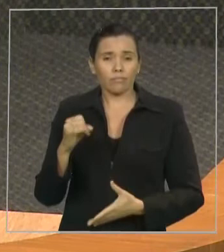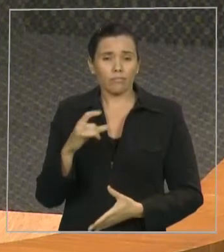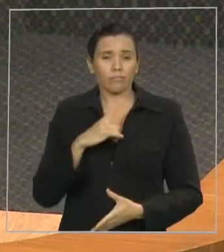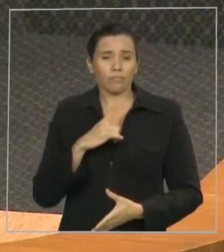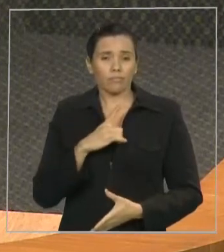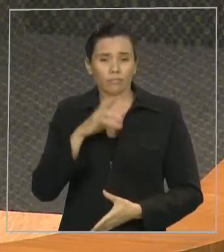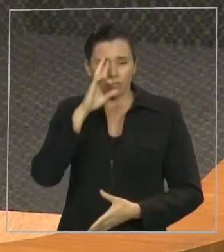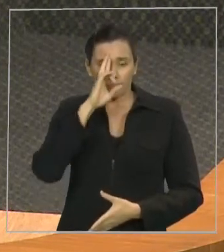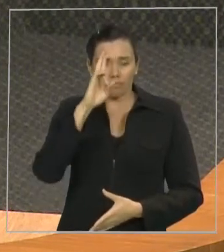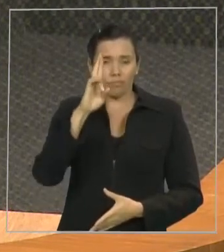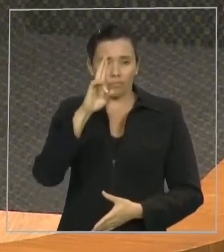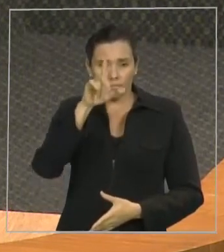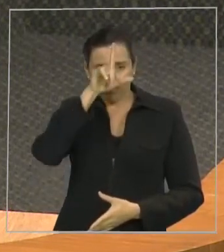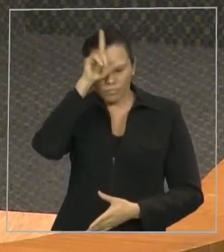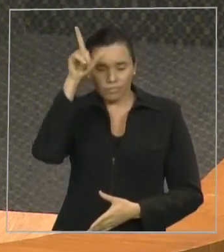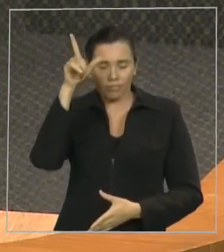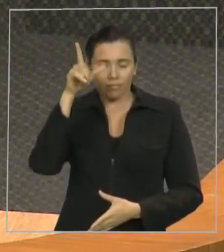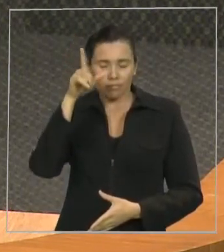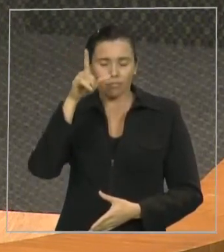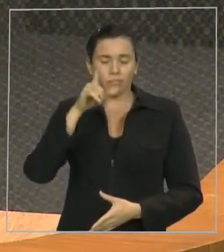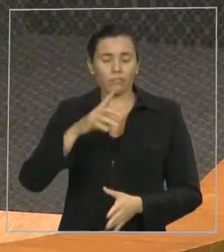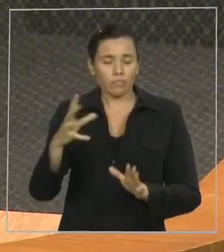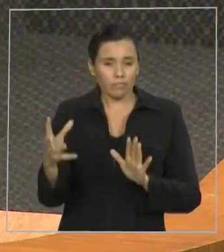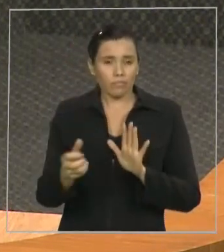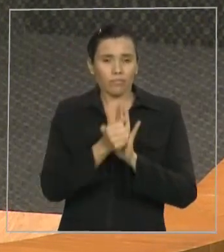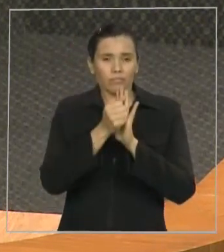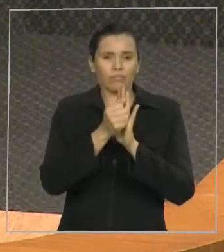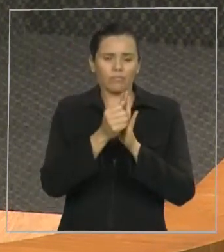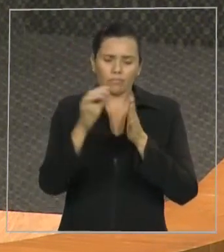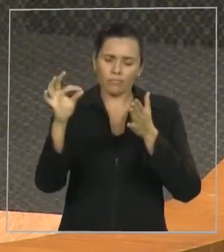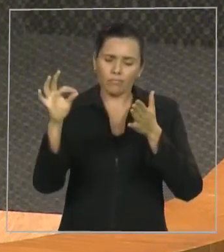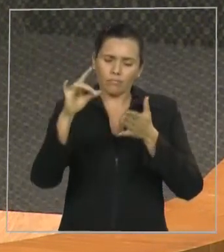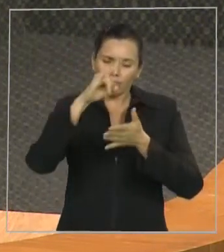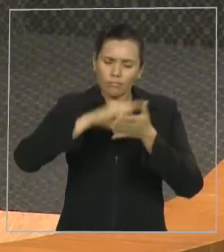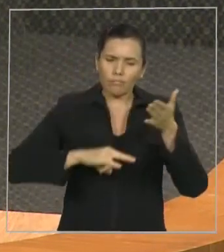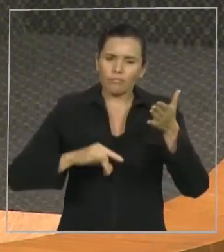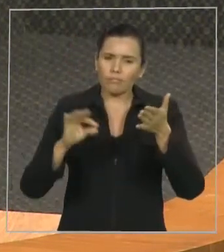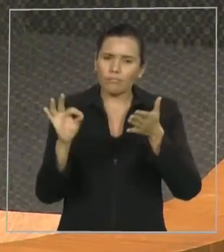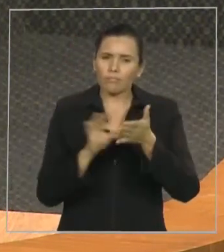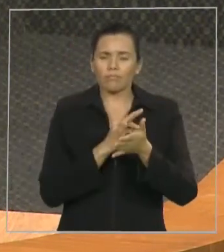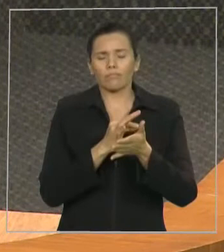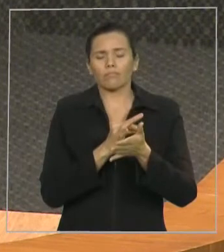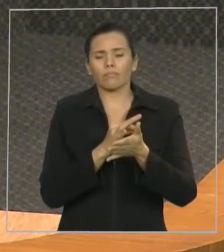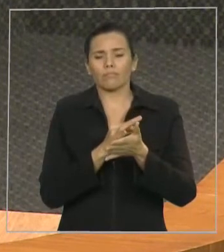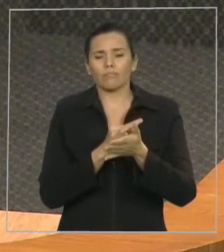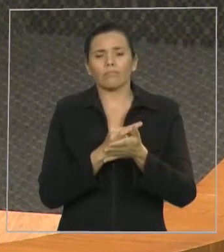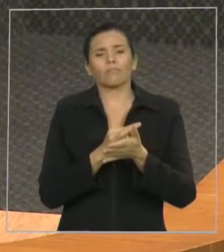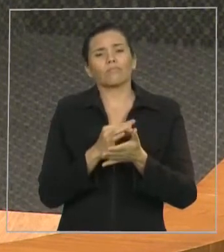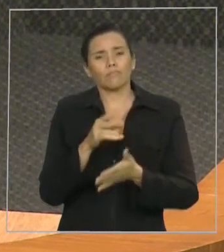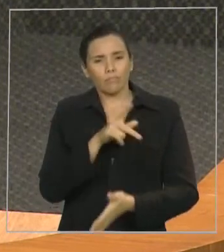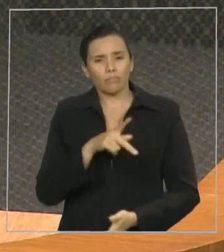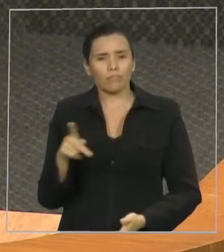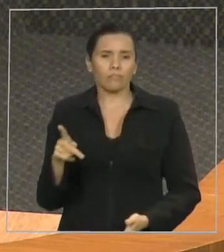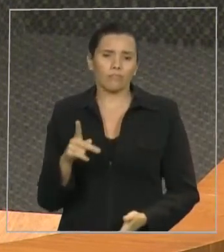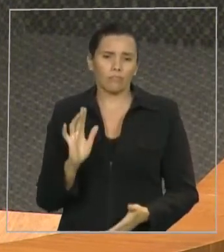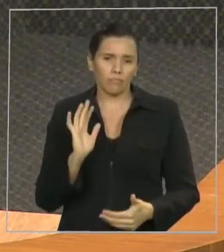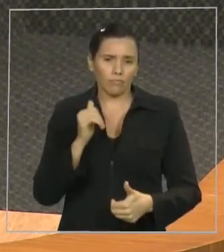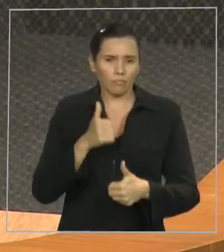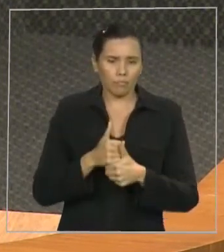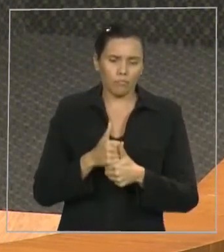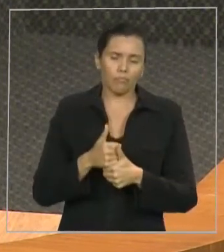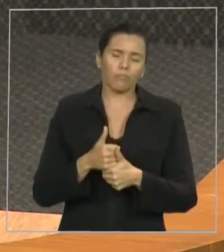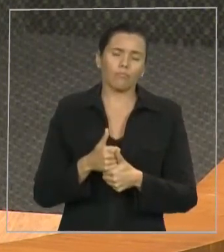mais comissão provisória, no âmbito do Estado do Maranhão, e o presidente é o Luciano Leitoa, pelos próximos 3